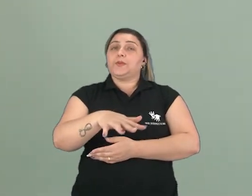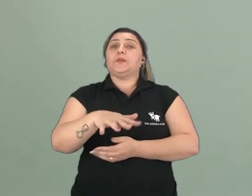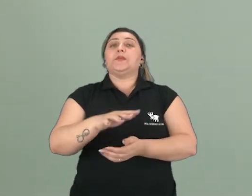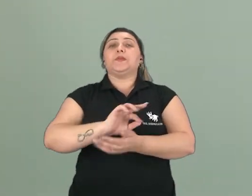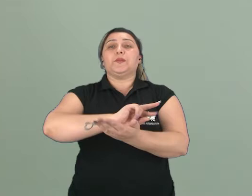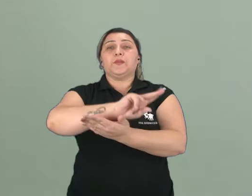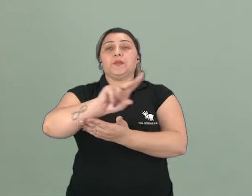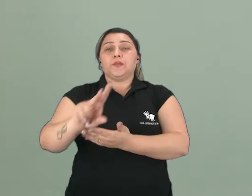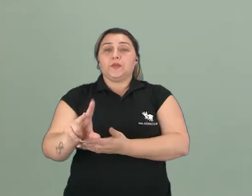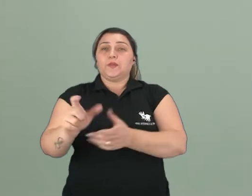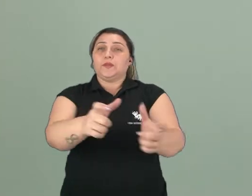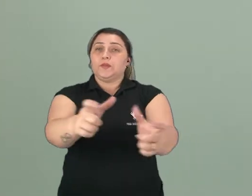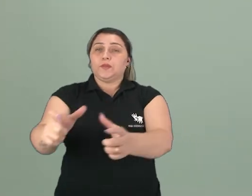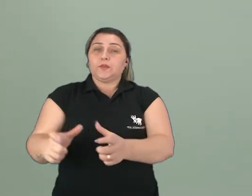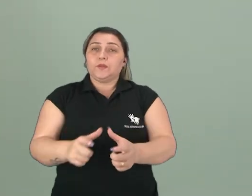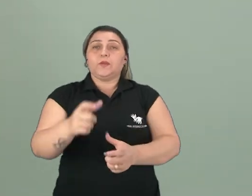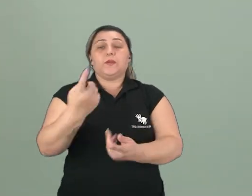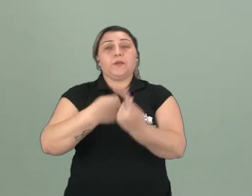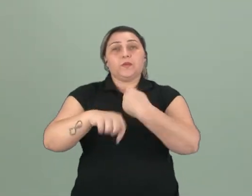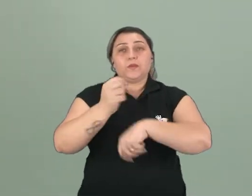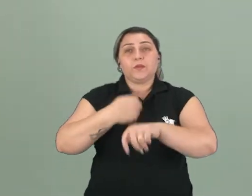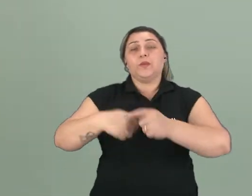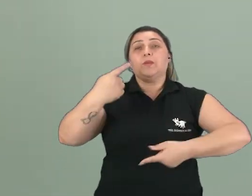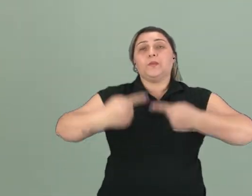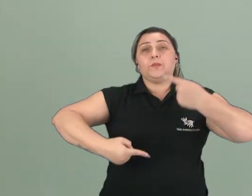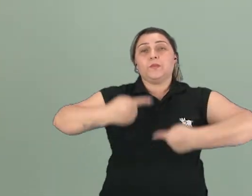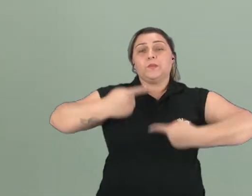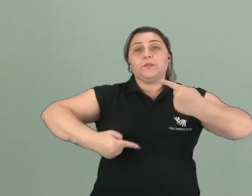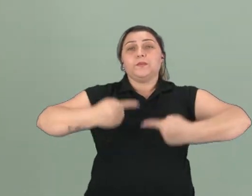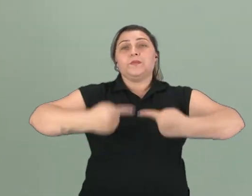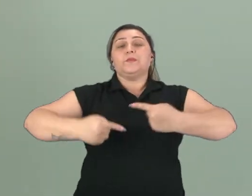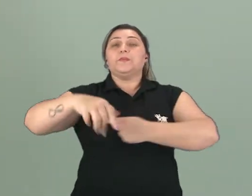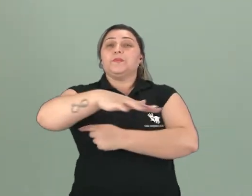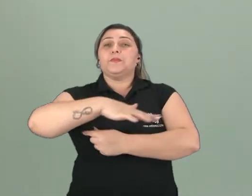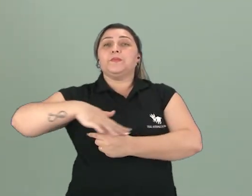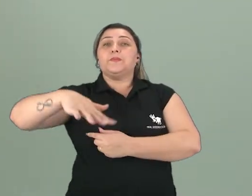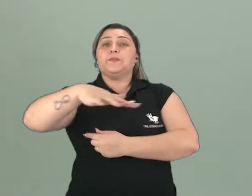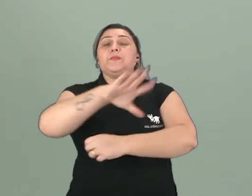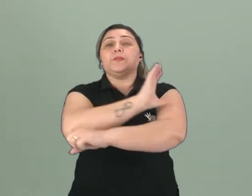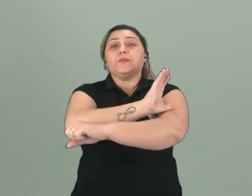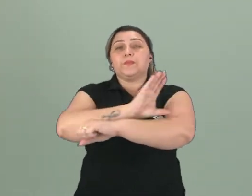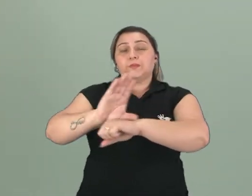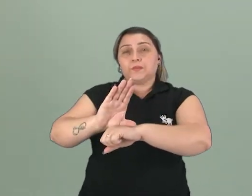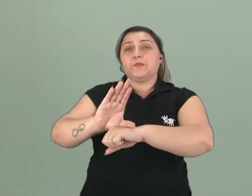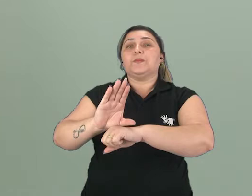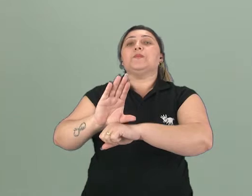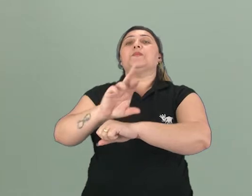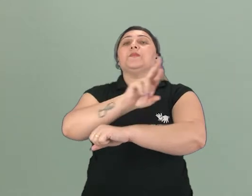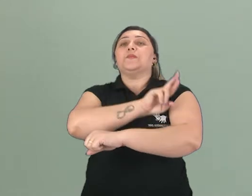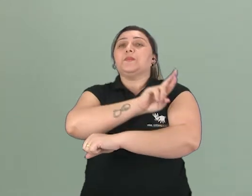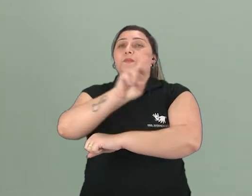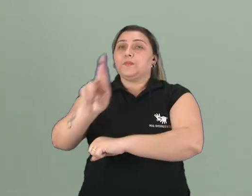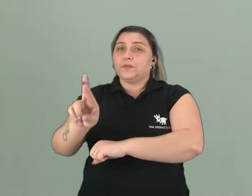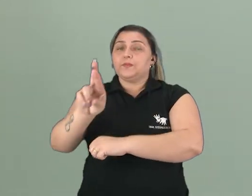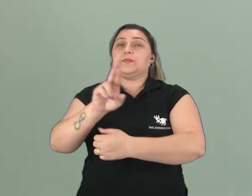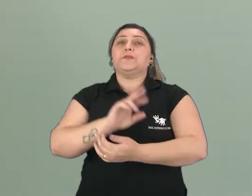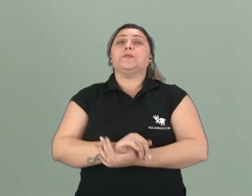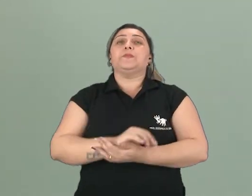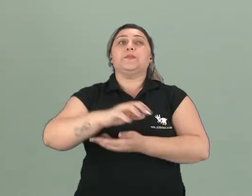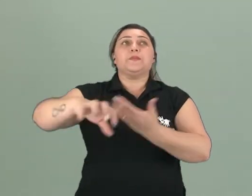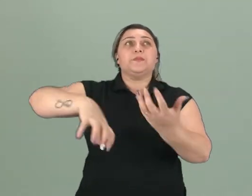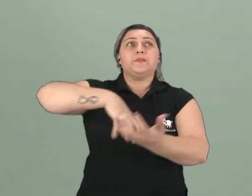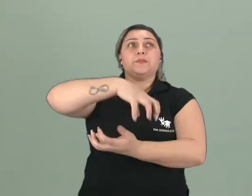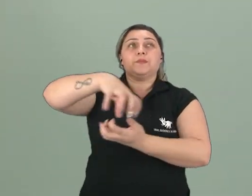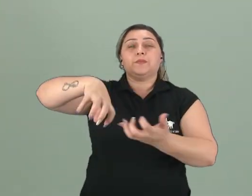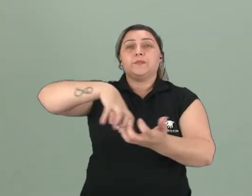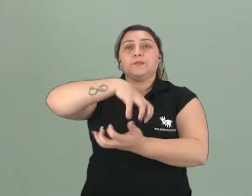mais diversos âmbitos, certo? Seja econômico, seja político, seja social, seja cultural, religioso. Então, a